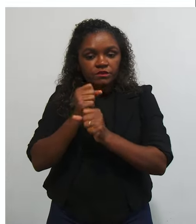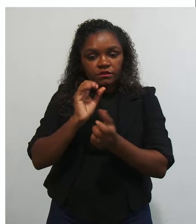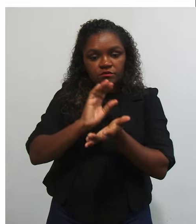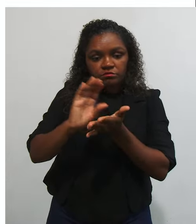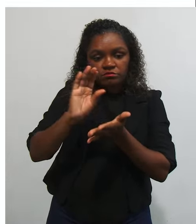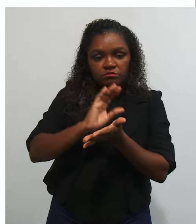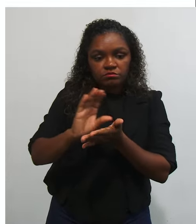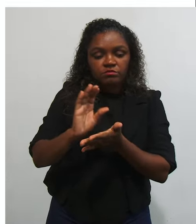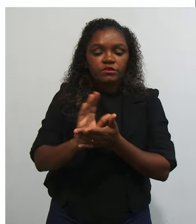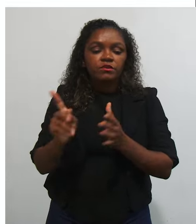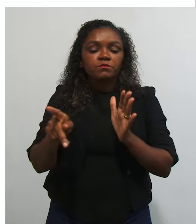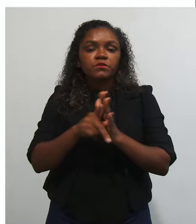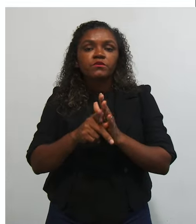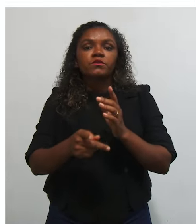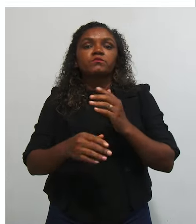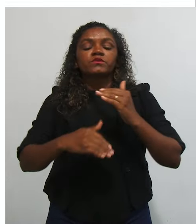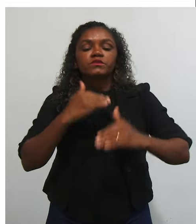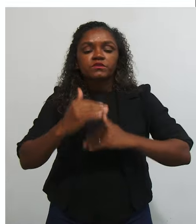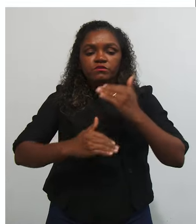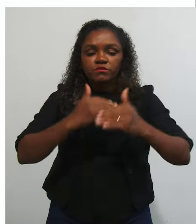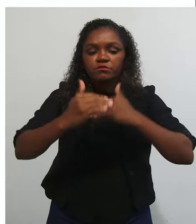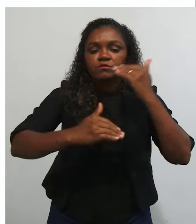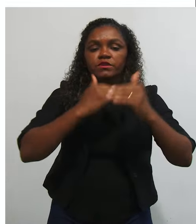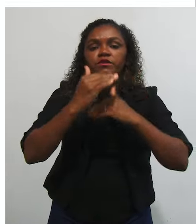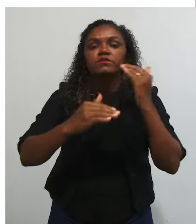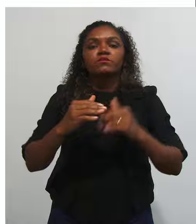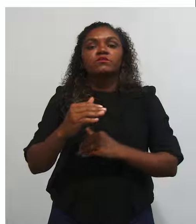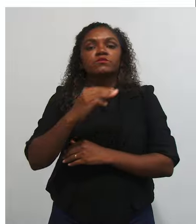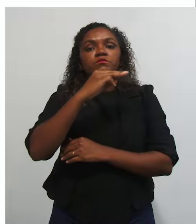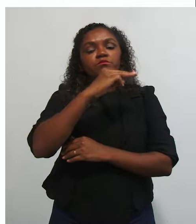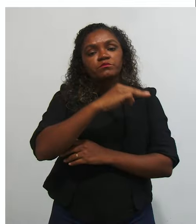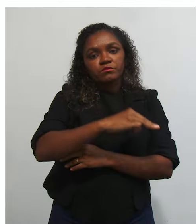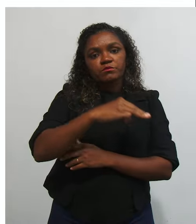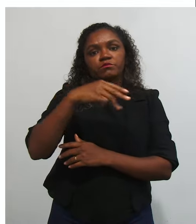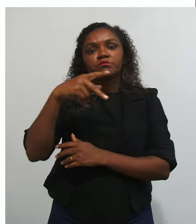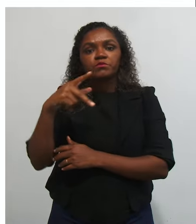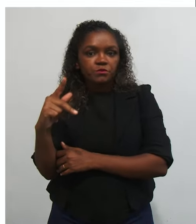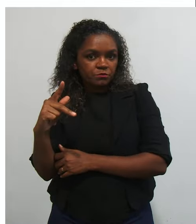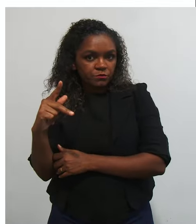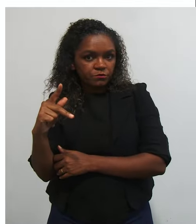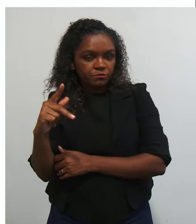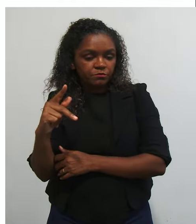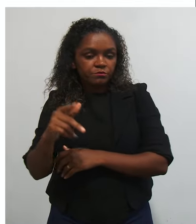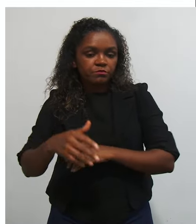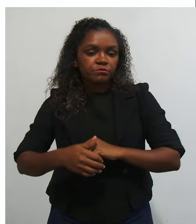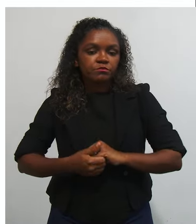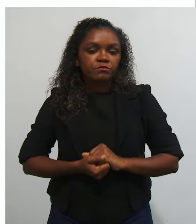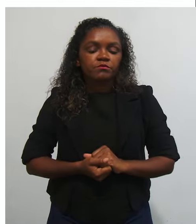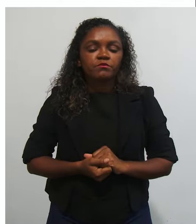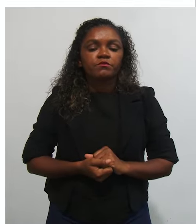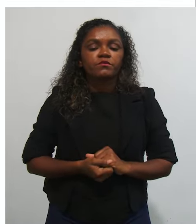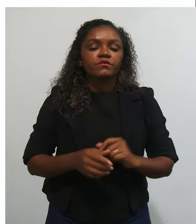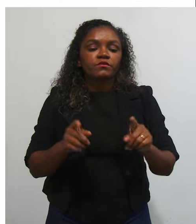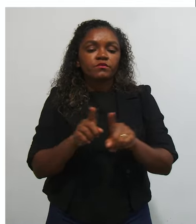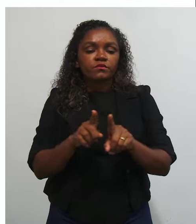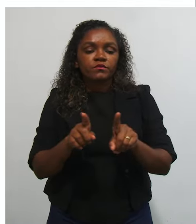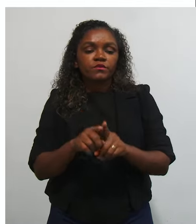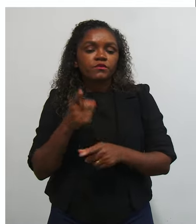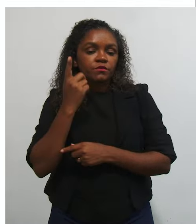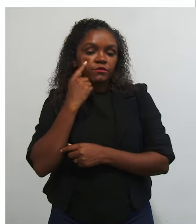Fundo de Desenvolvimento Institucional do Ministério Público, certo? Então, a gente tem